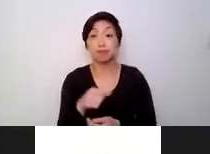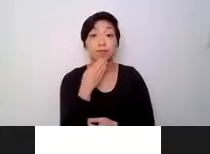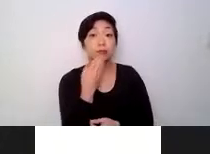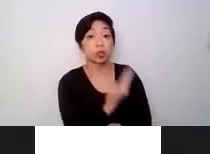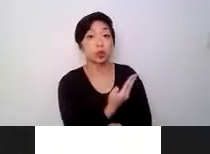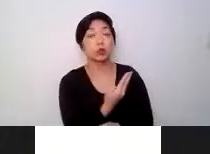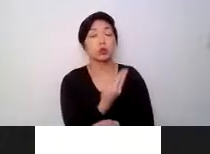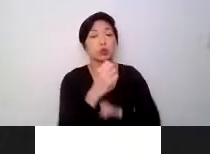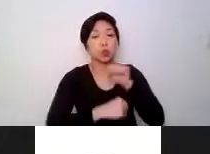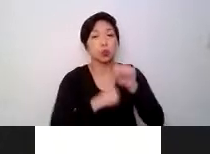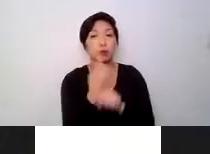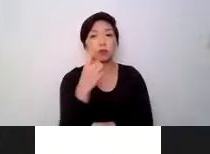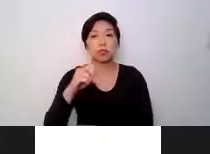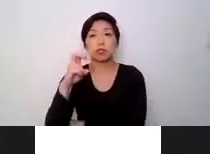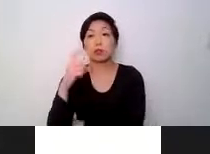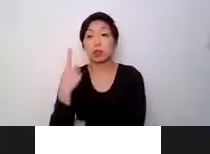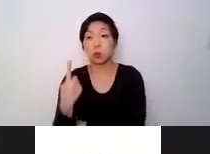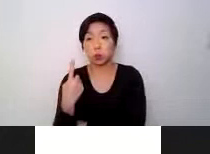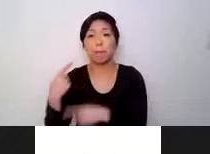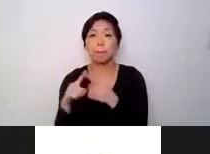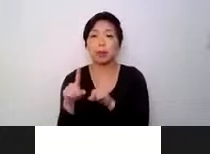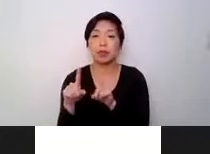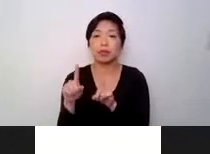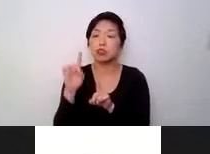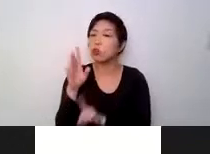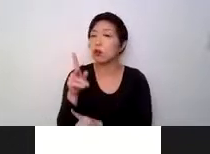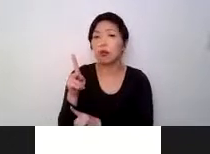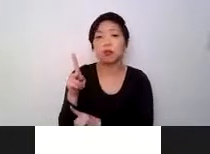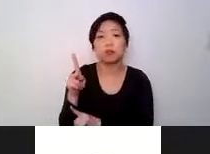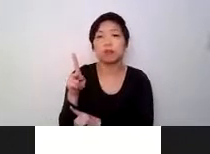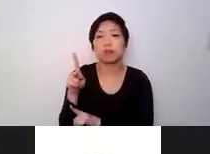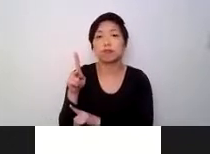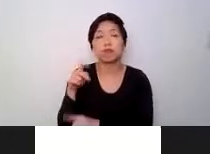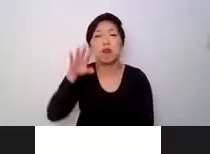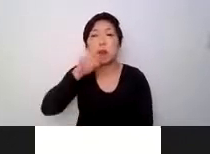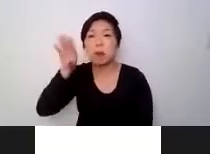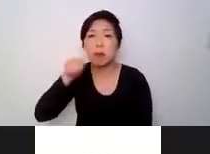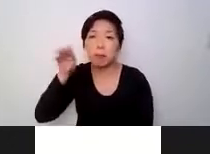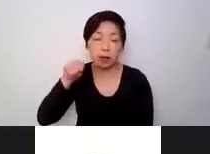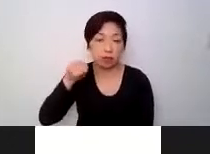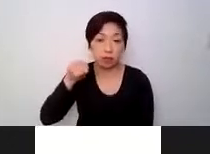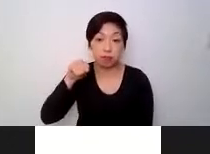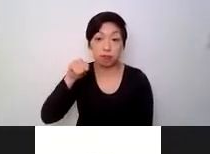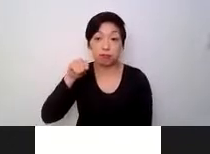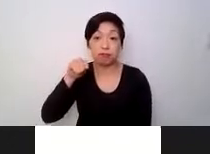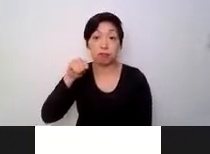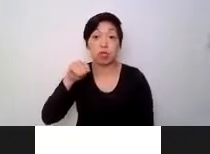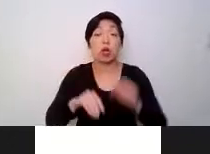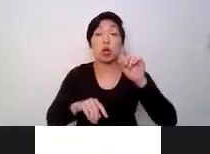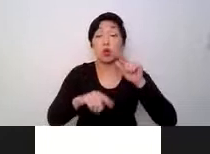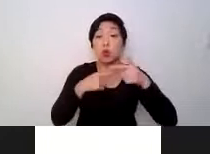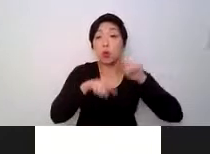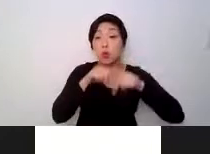1951 mas existia apenas o relato oral dele e um objeto construído para afirmar essa